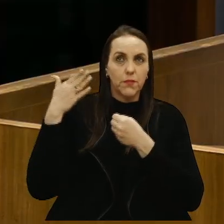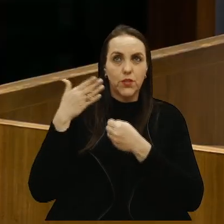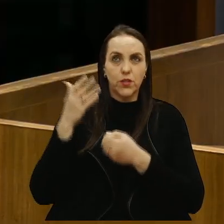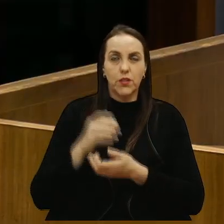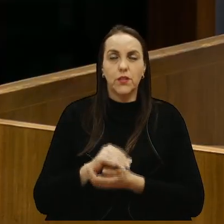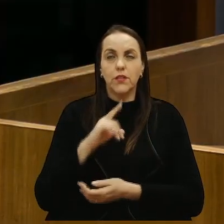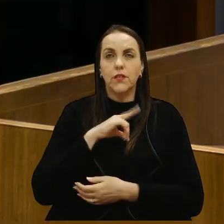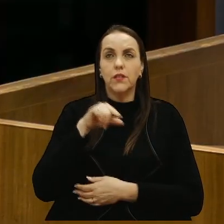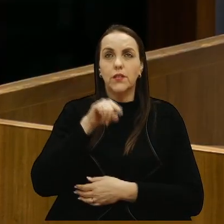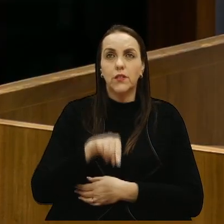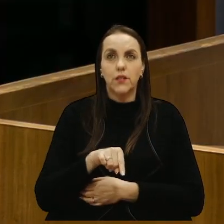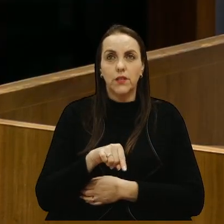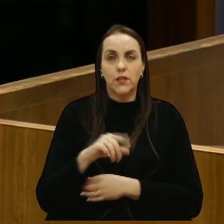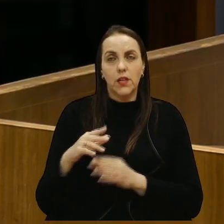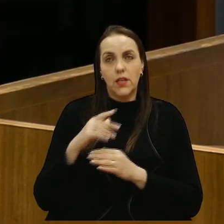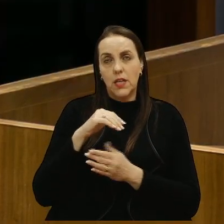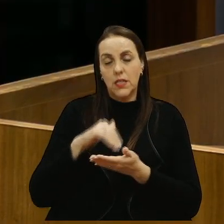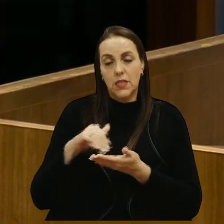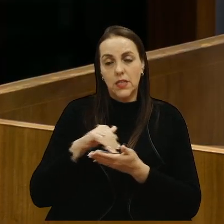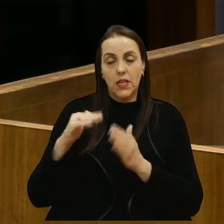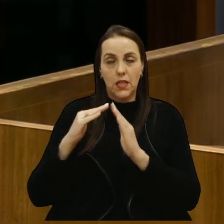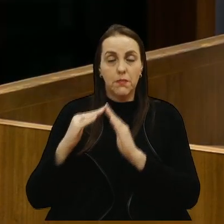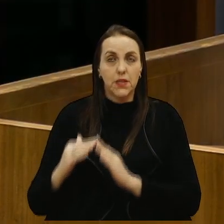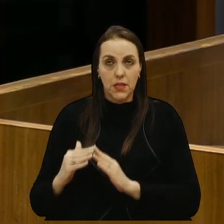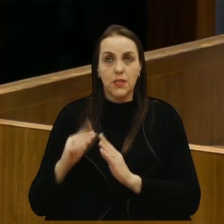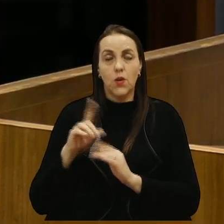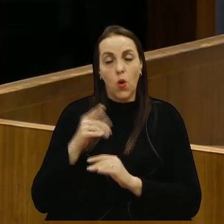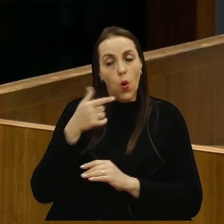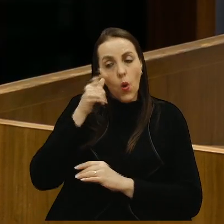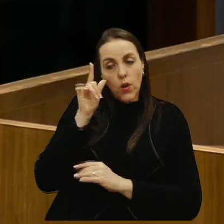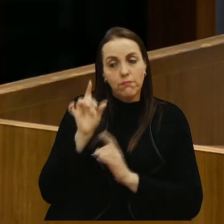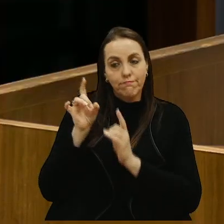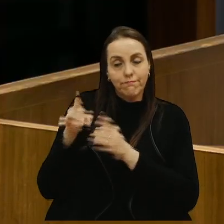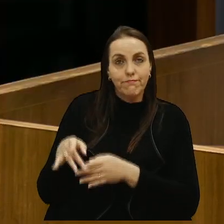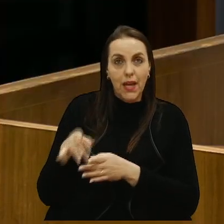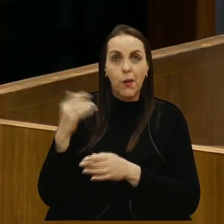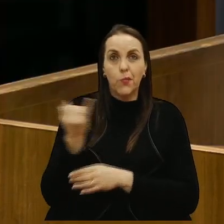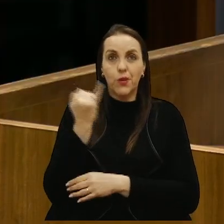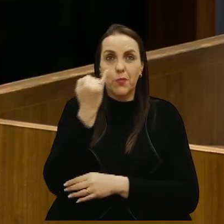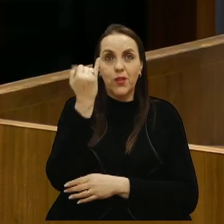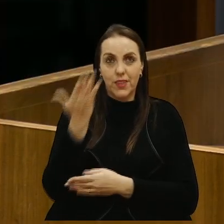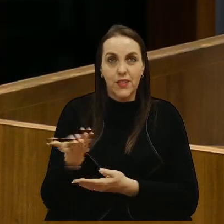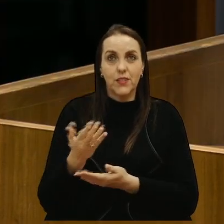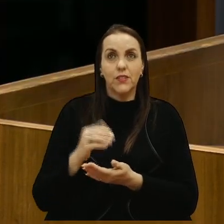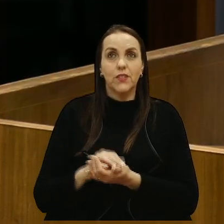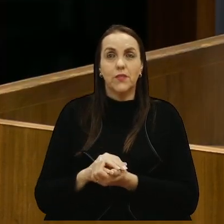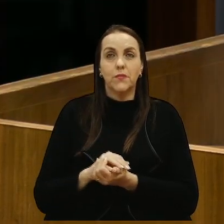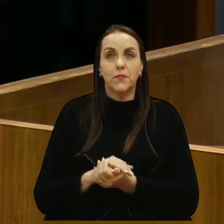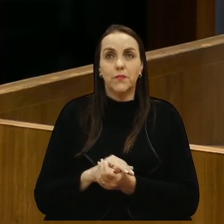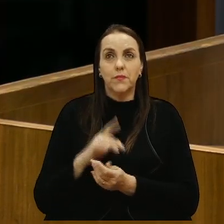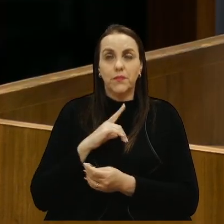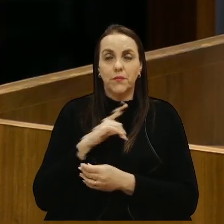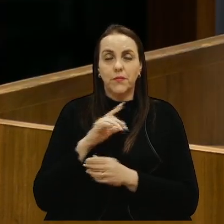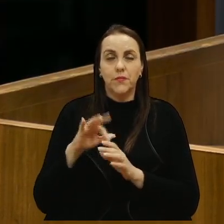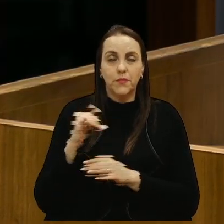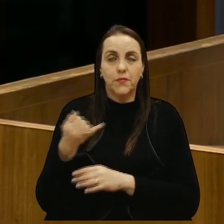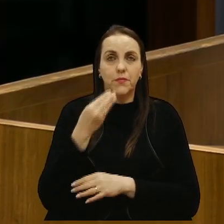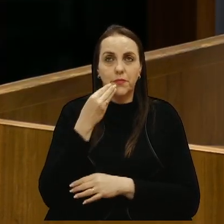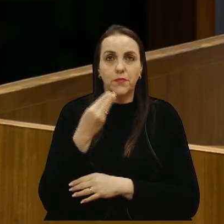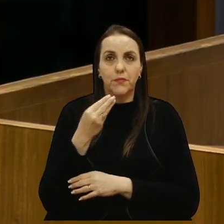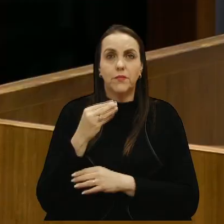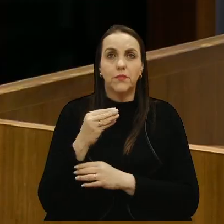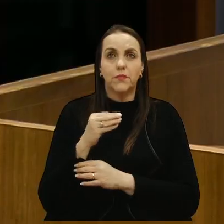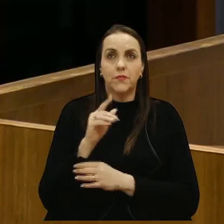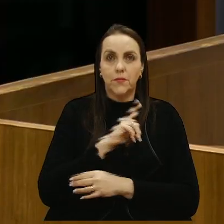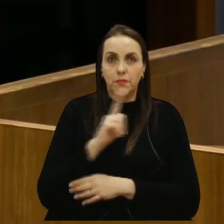deixou lá, que é o Habitação Ouve, que é muito importante. Eu acho que a gente tem que aproximar a comunidade do governo, da prefeitura,